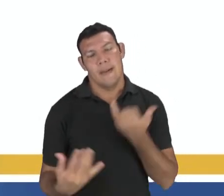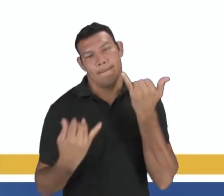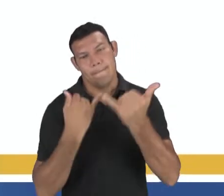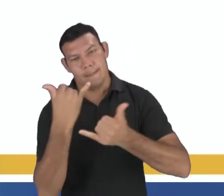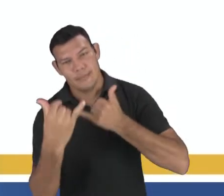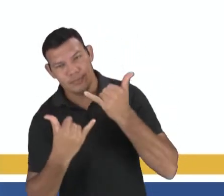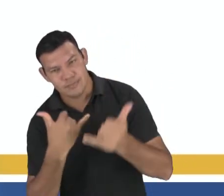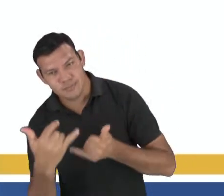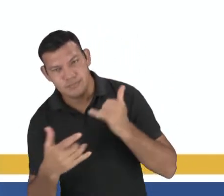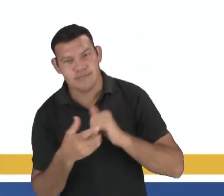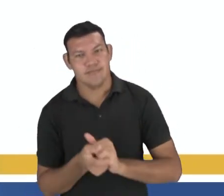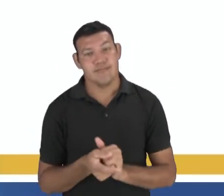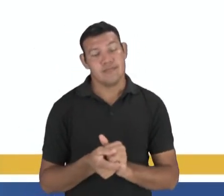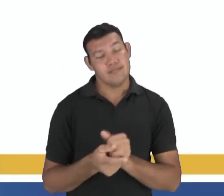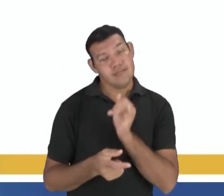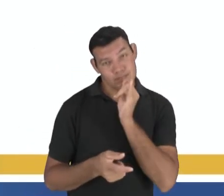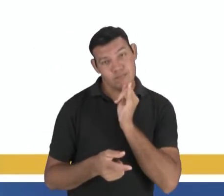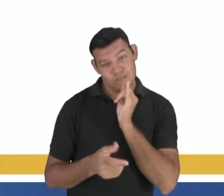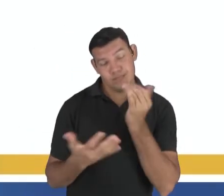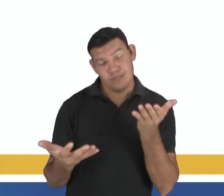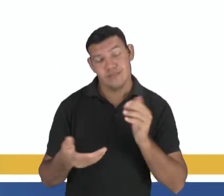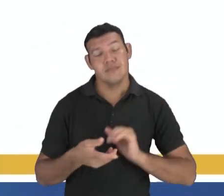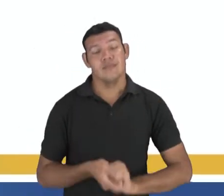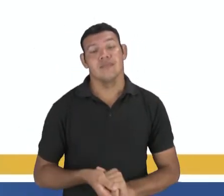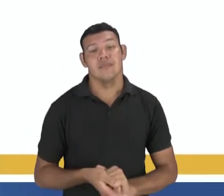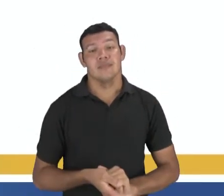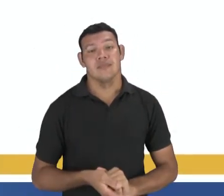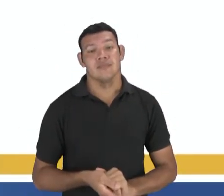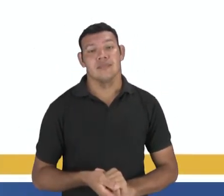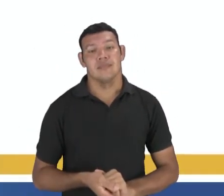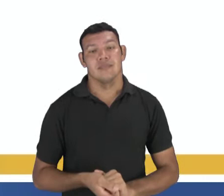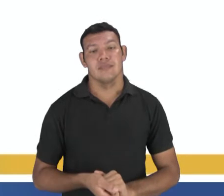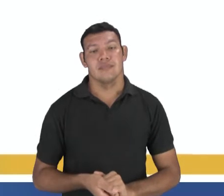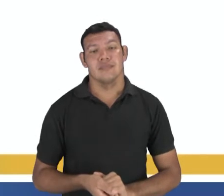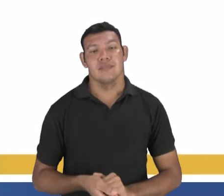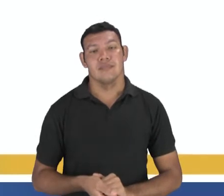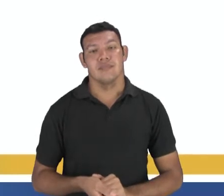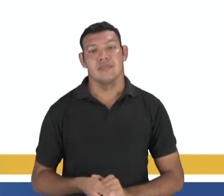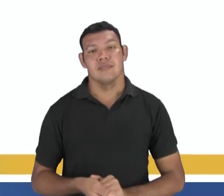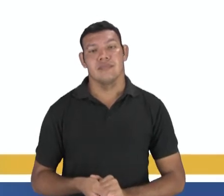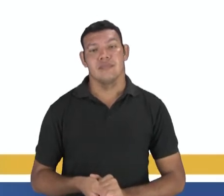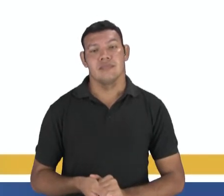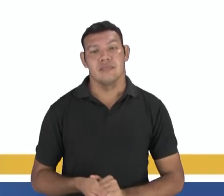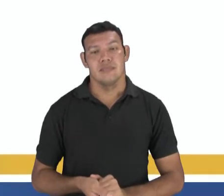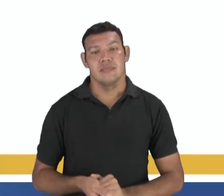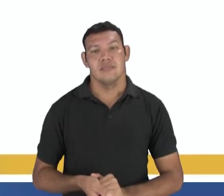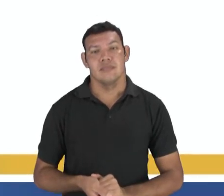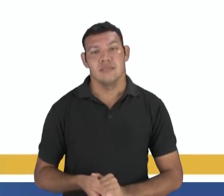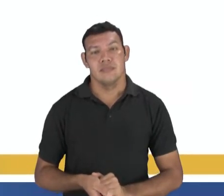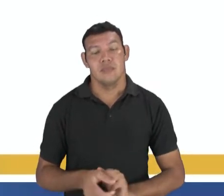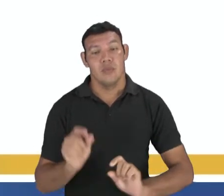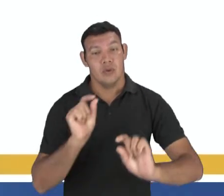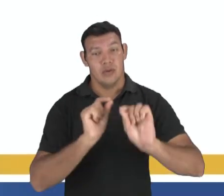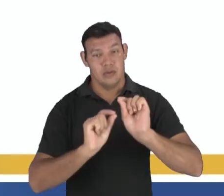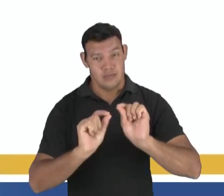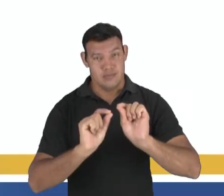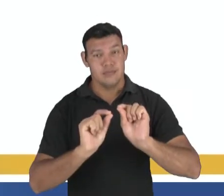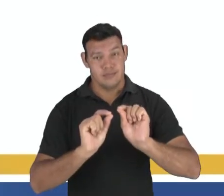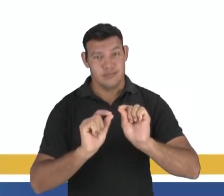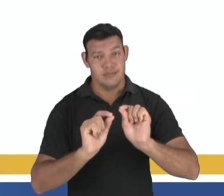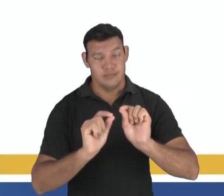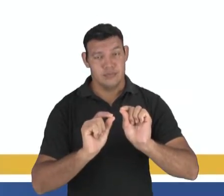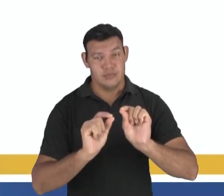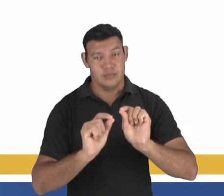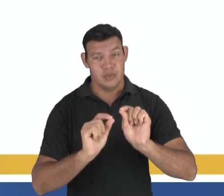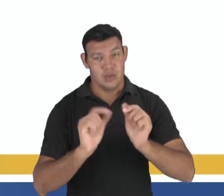de entretenimento, por exemplo. Então, baseiam-se somente, estou querendo